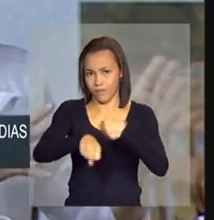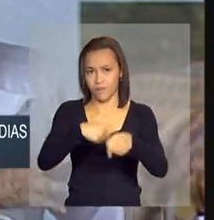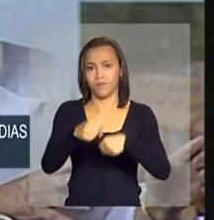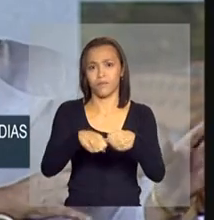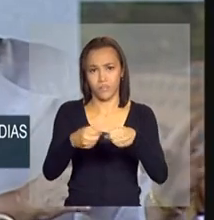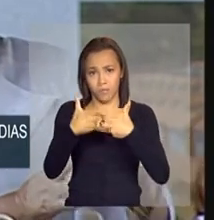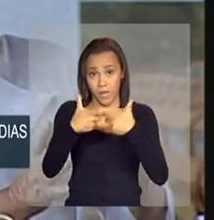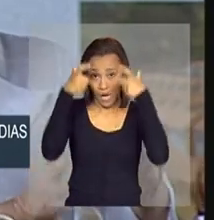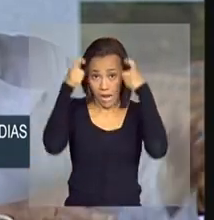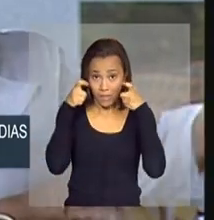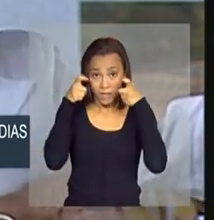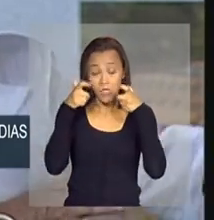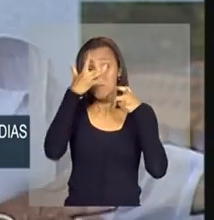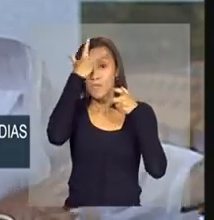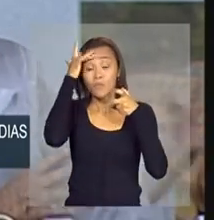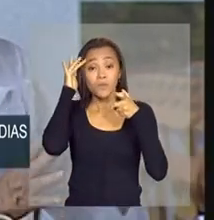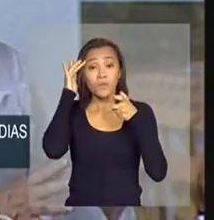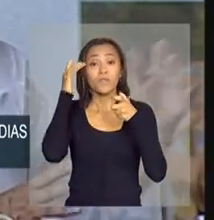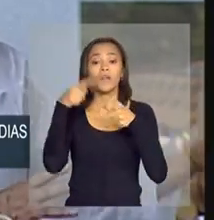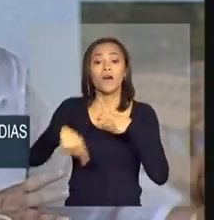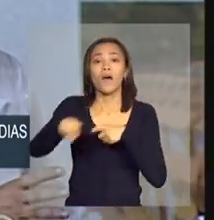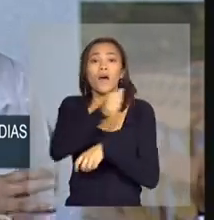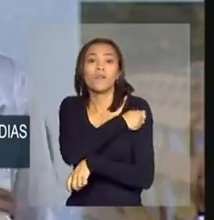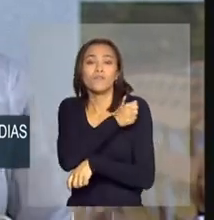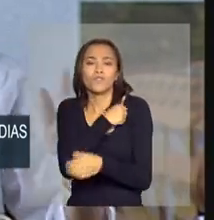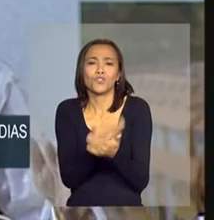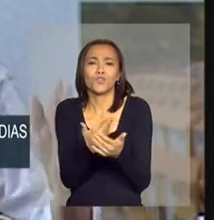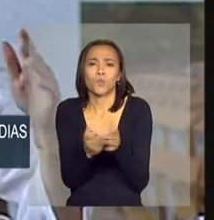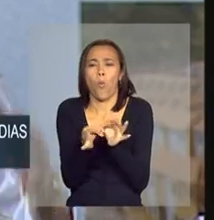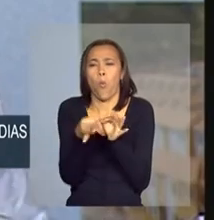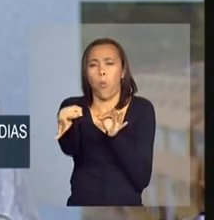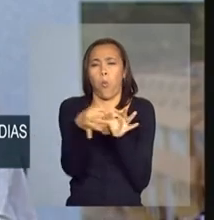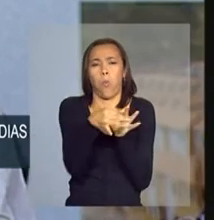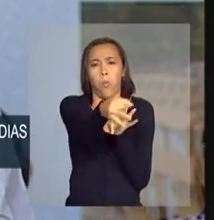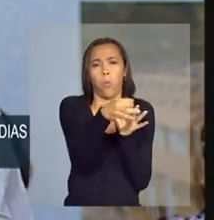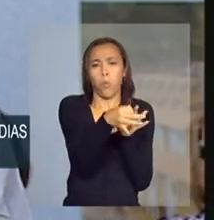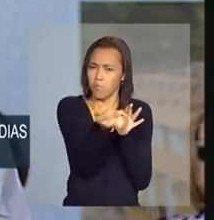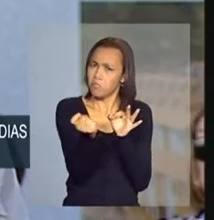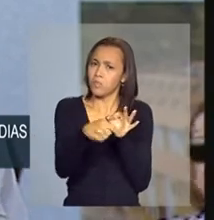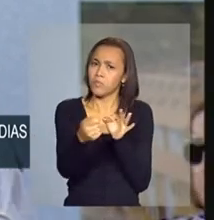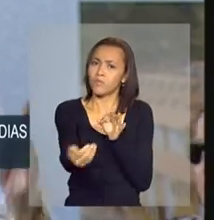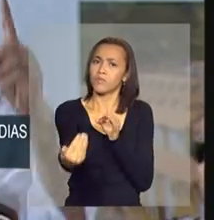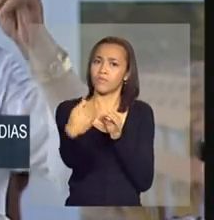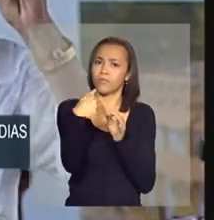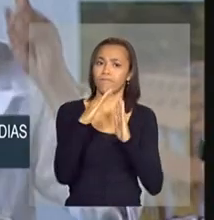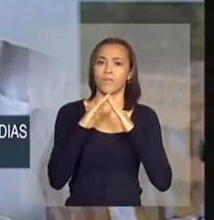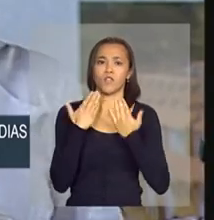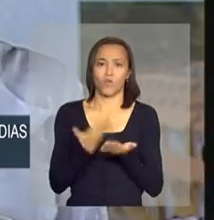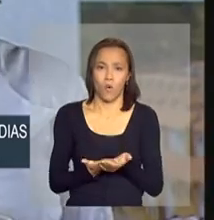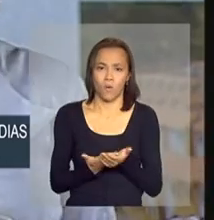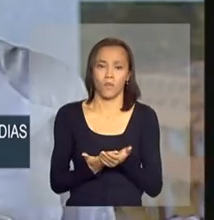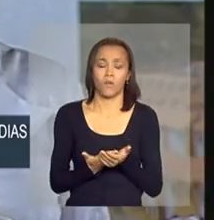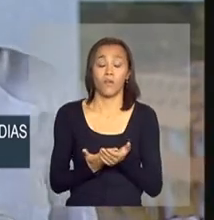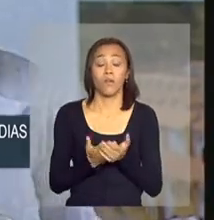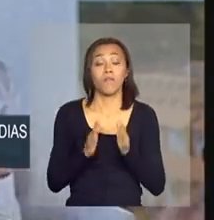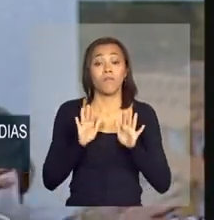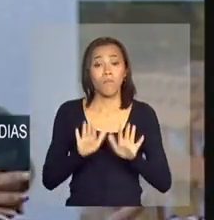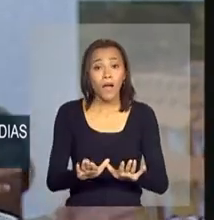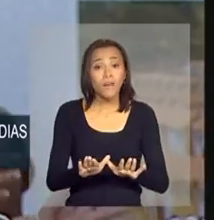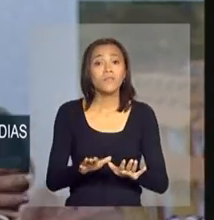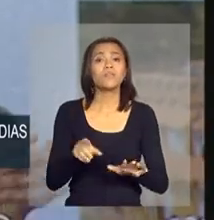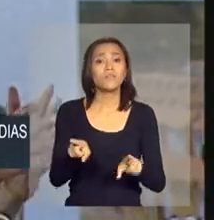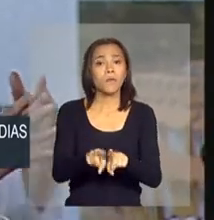estudantes que moram em regiões mais remotas poderem acessar sua escola Mas uma coisa